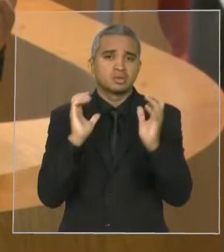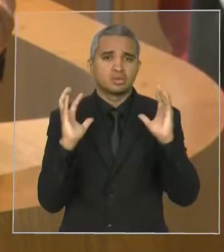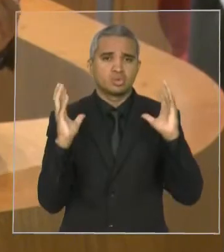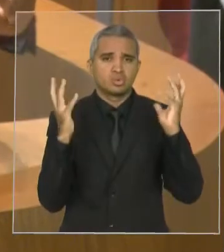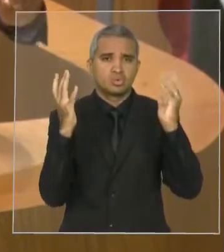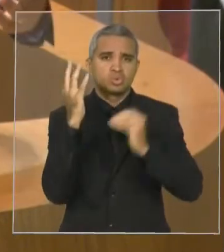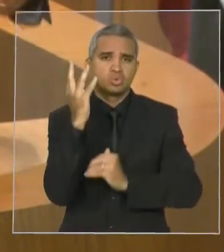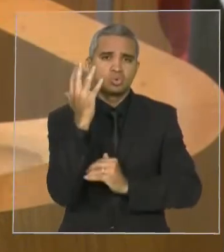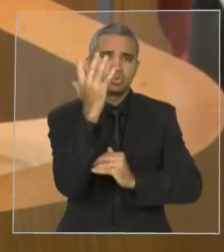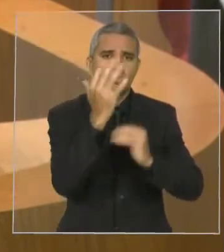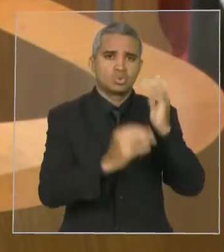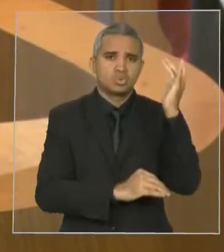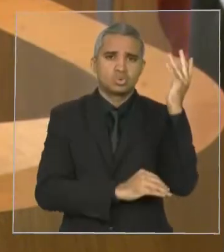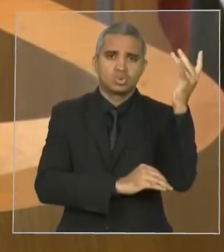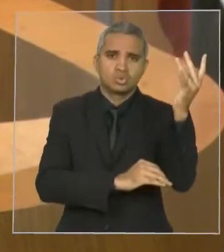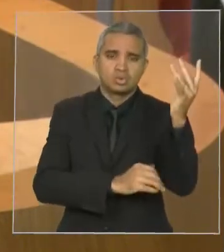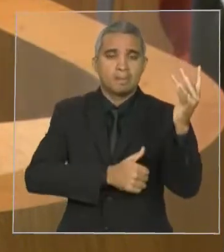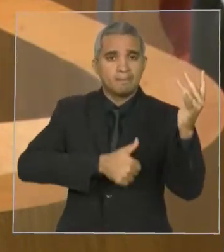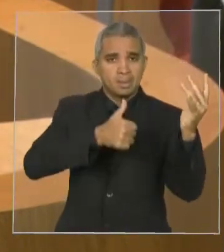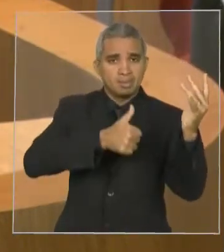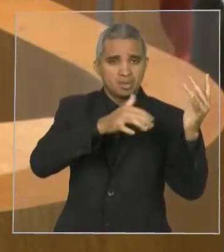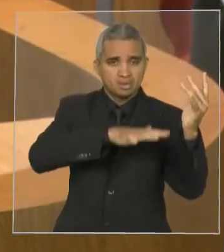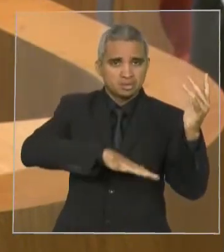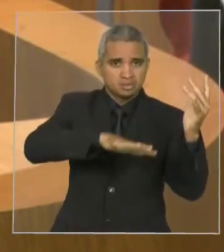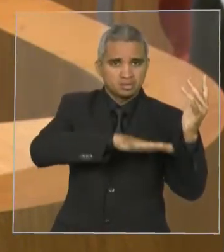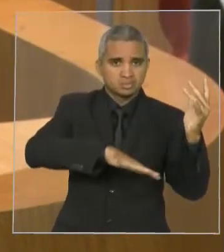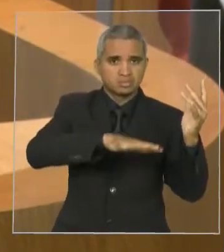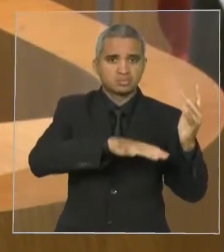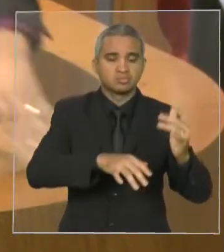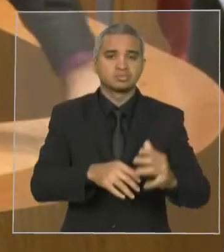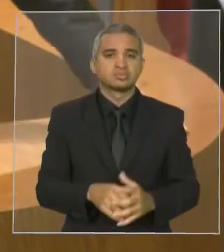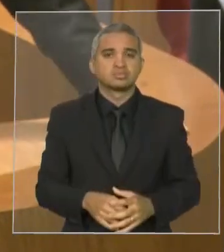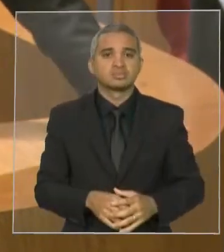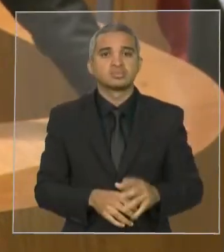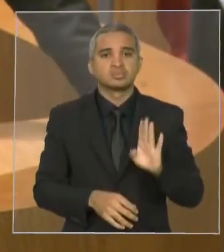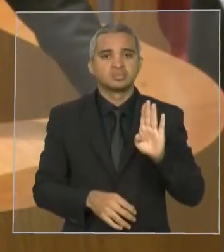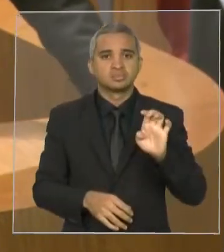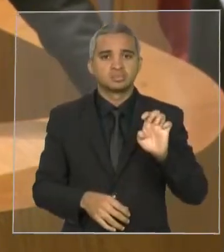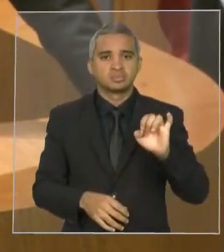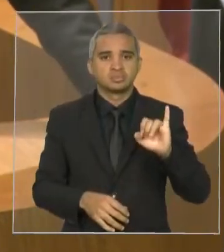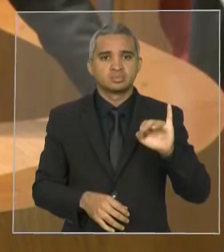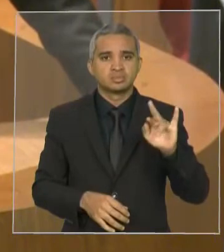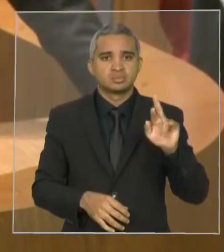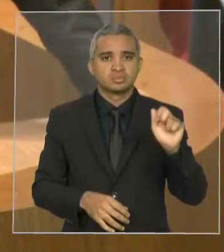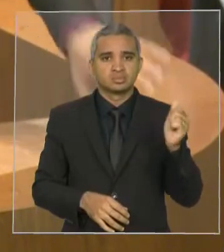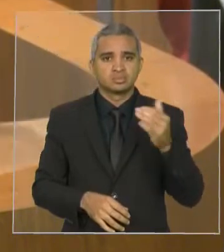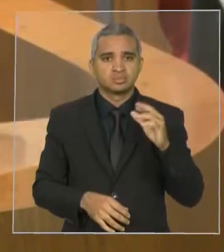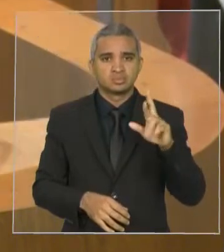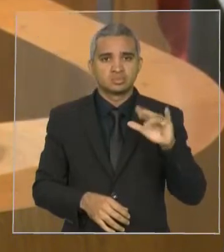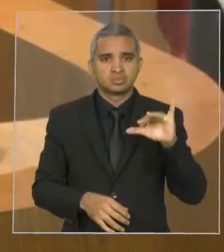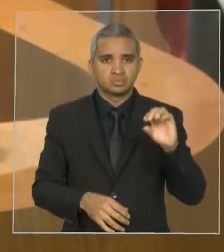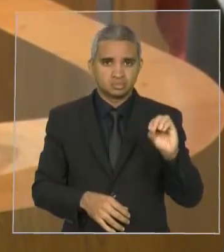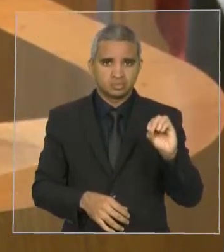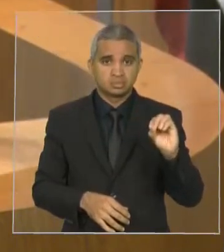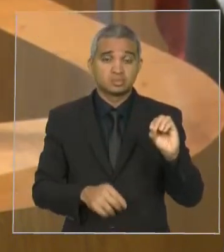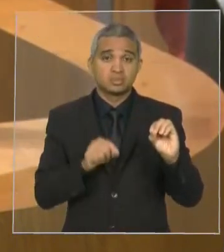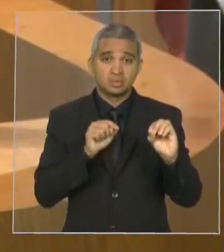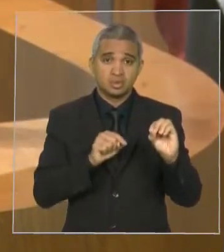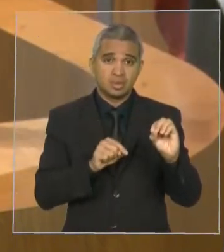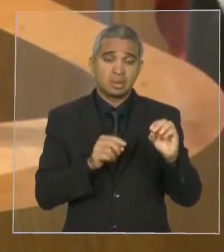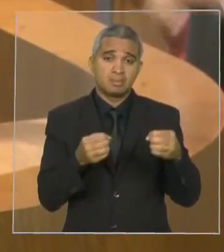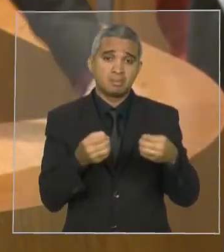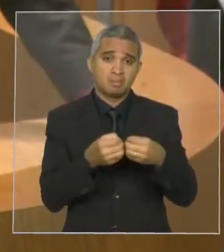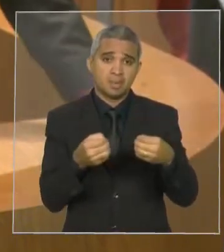primeira área que compreende aquela parte pra quem conhece bem a cidade a parte mais próxima